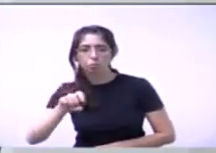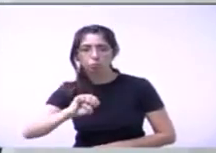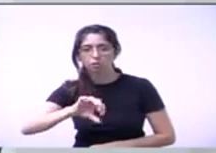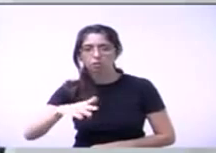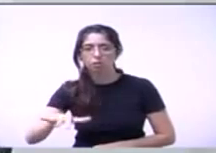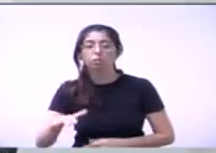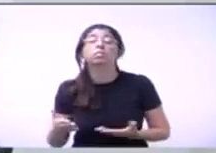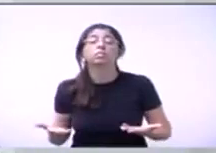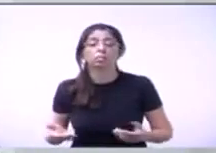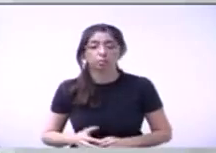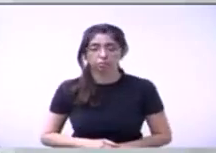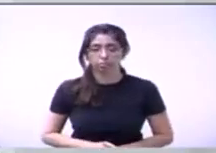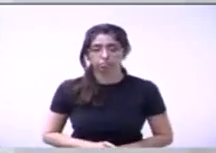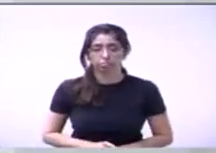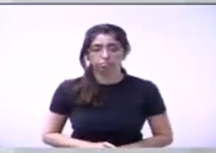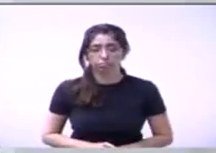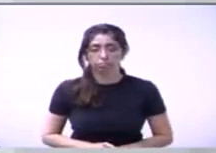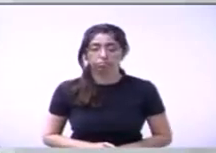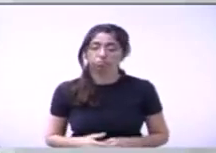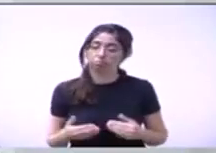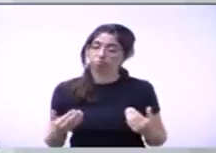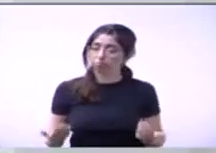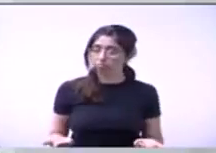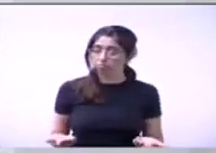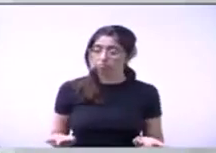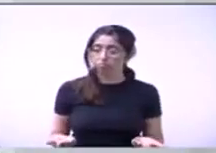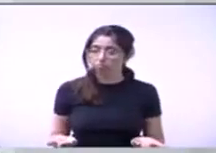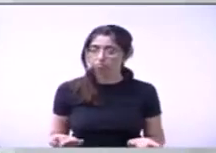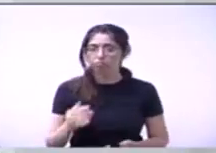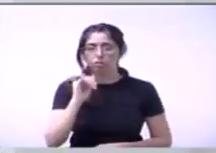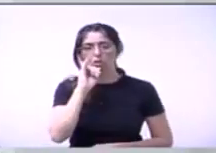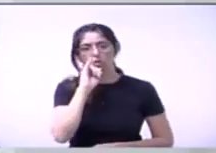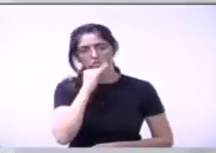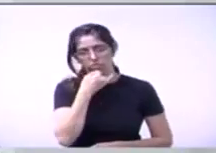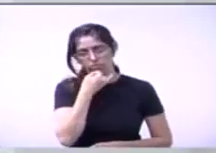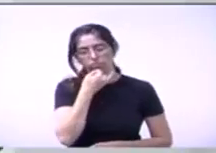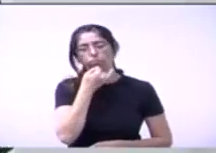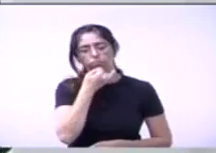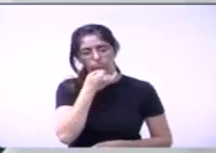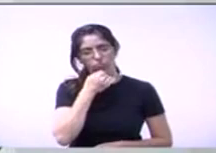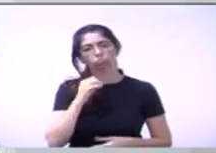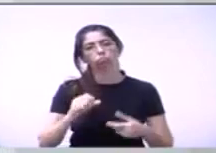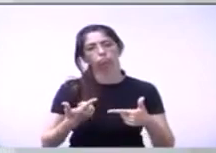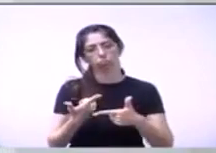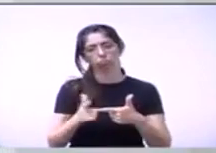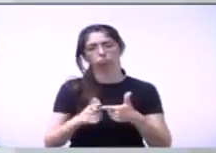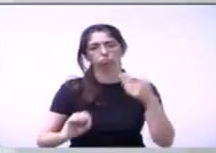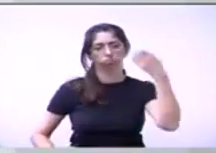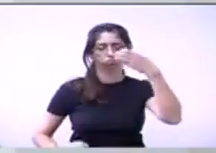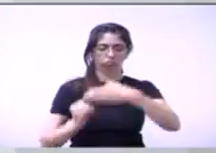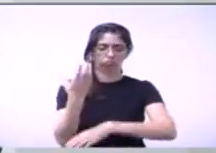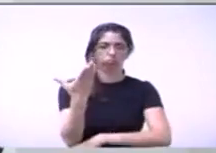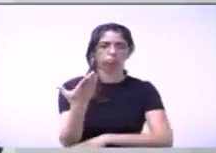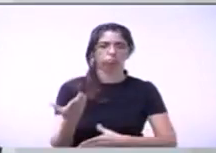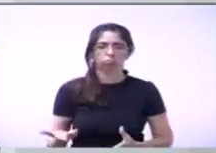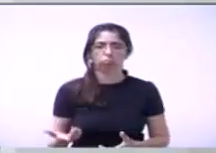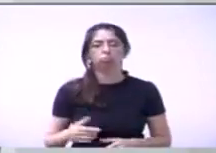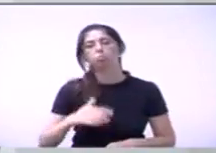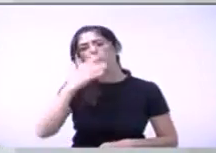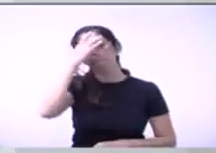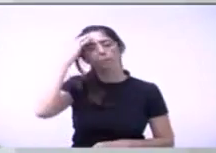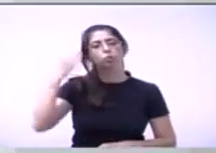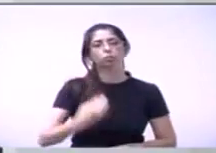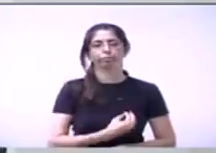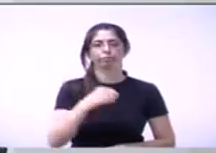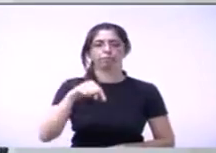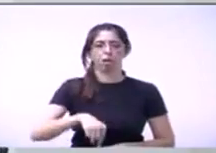E aí, como vai ficar? Infelizmente, é isso que está acontecendo. Os nossos trabalhadores paulinenses sendo